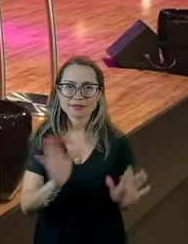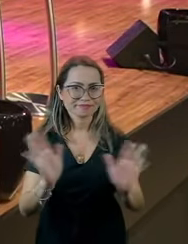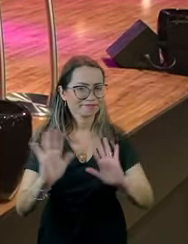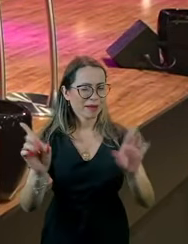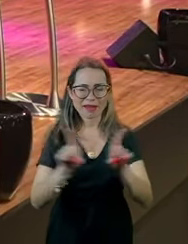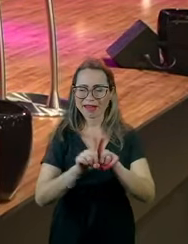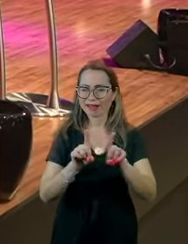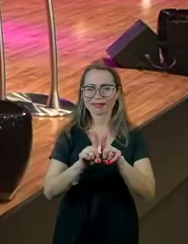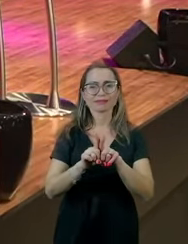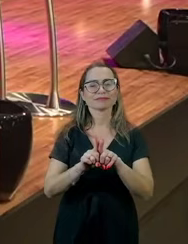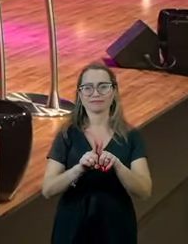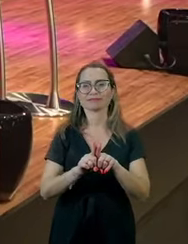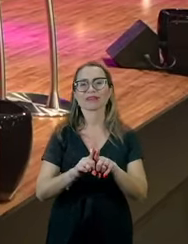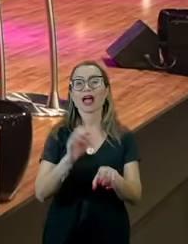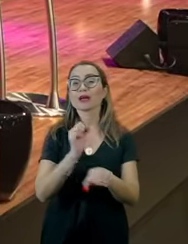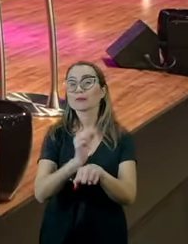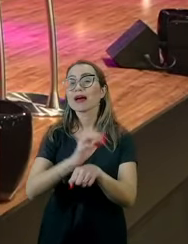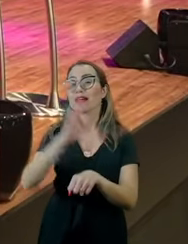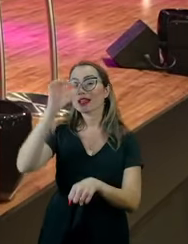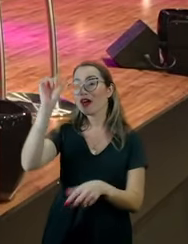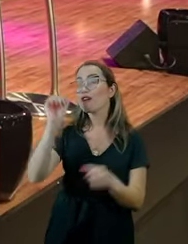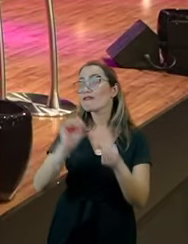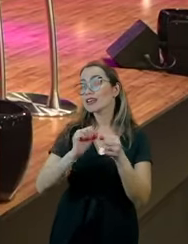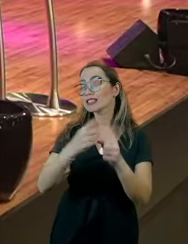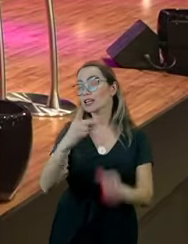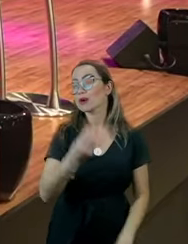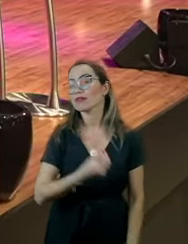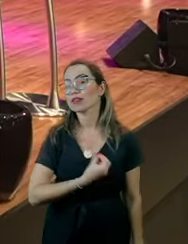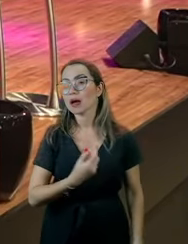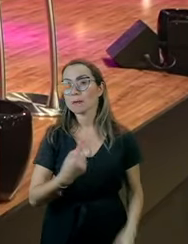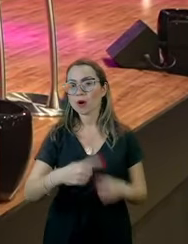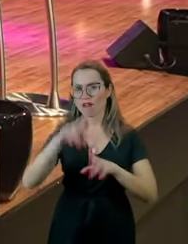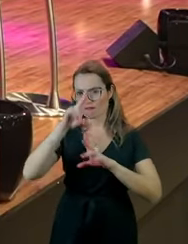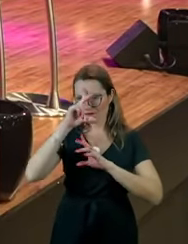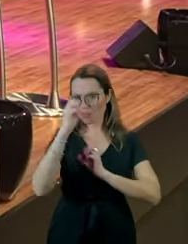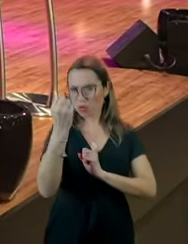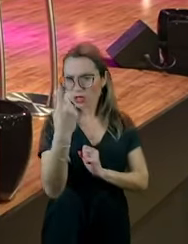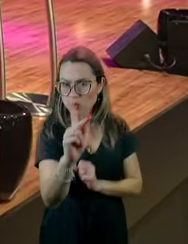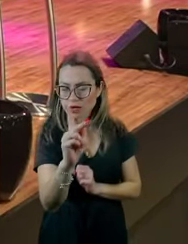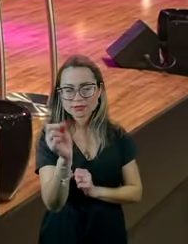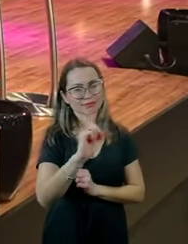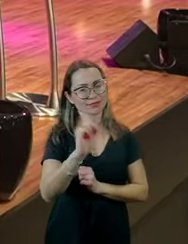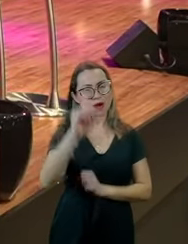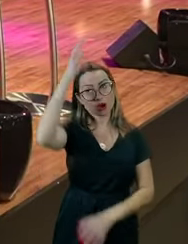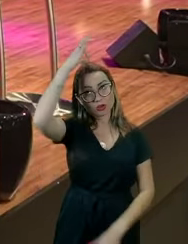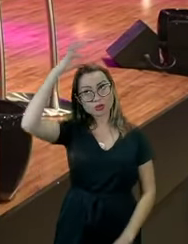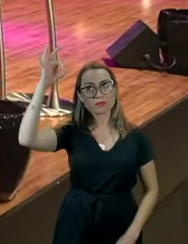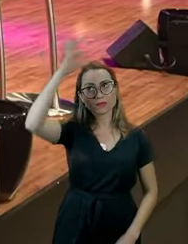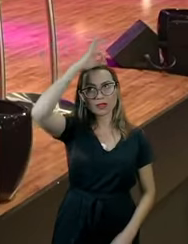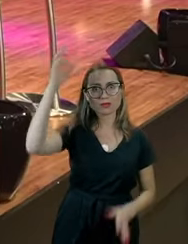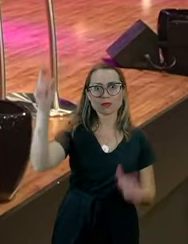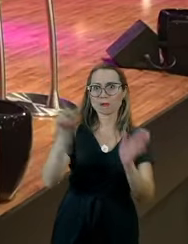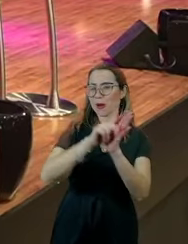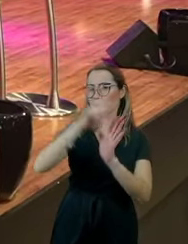diz: não pela força e nem por violência, mas pelo meu espírito. E que você